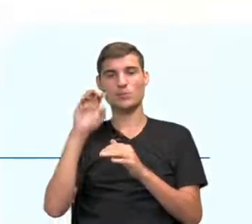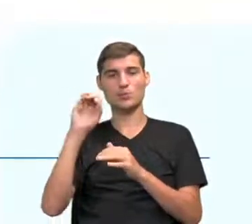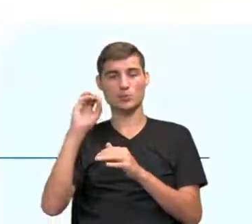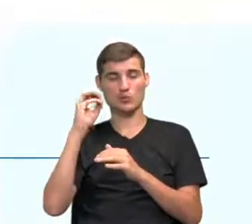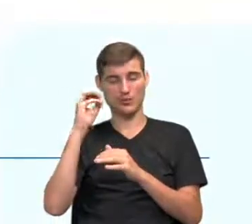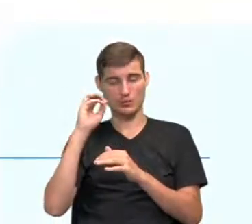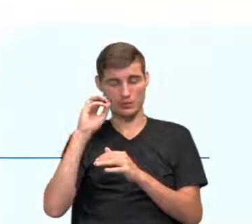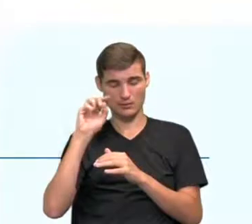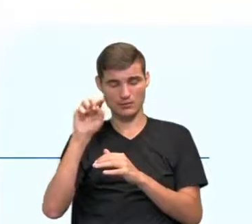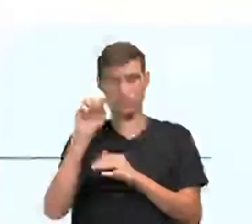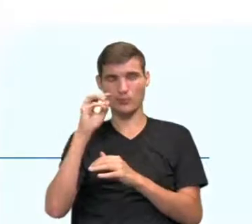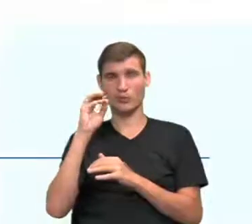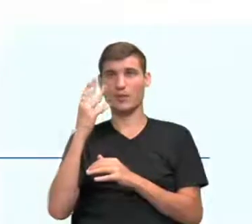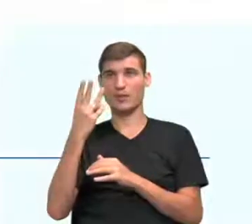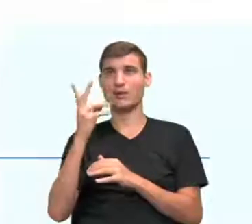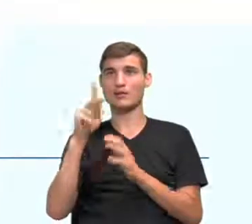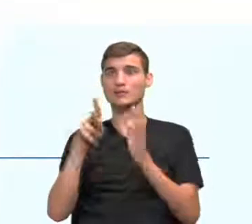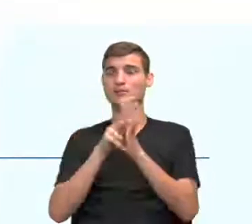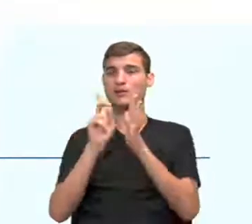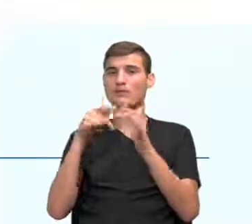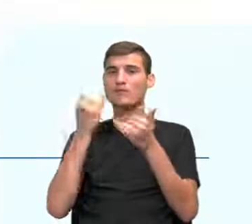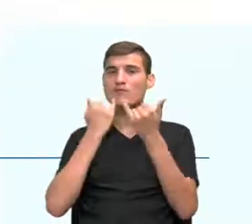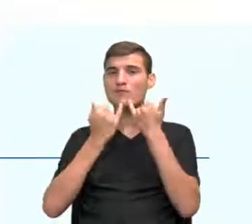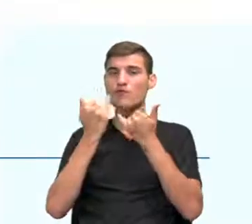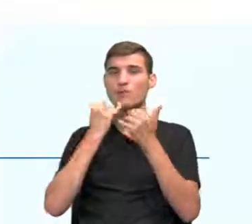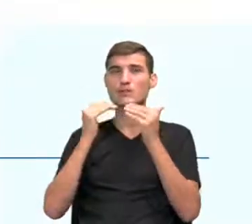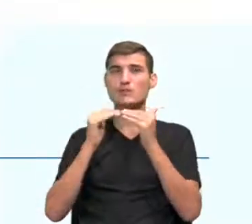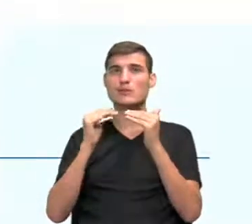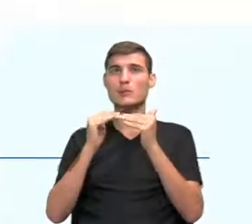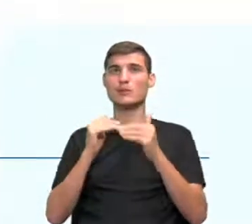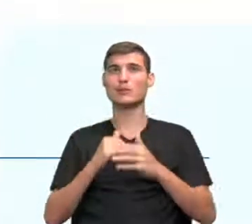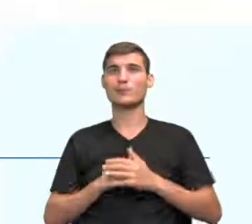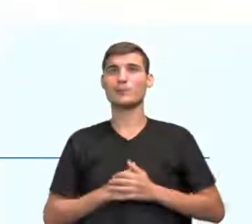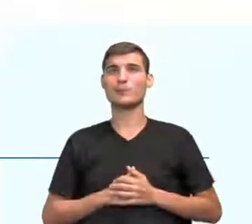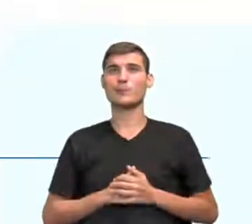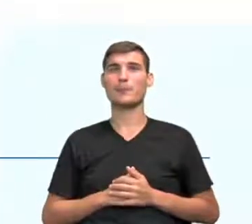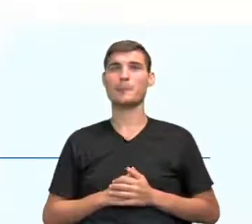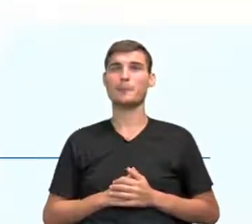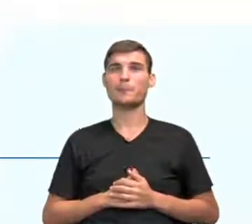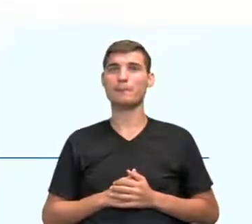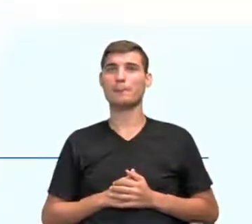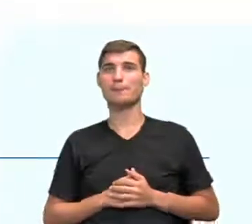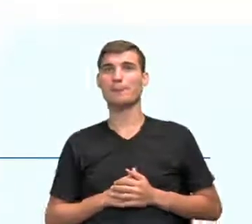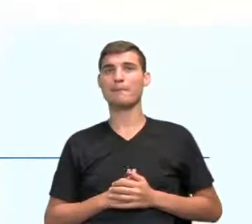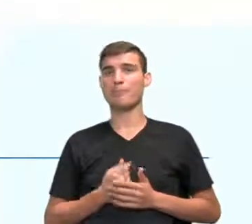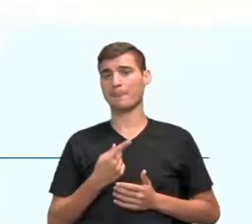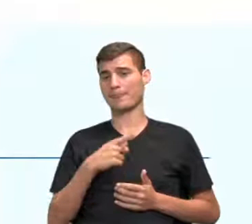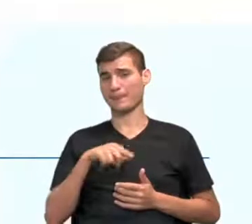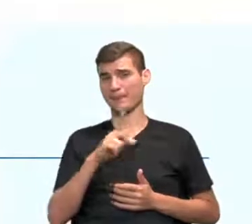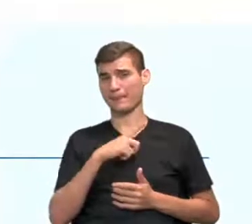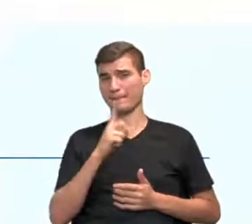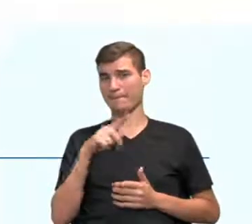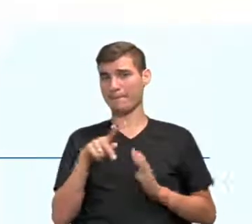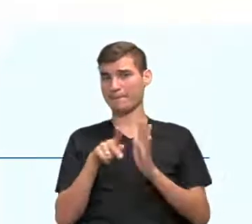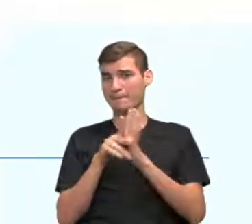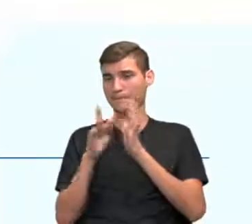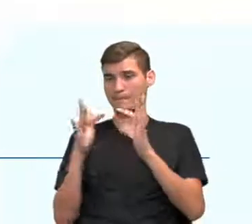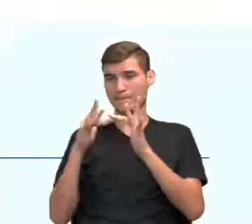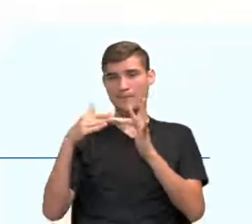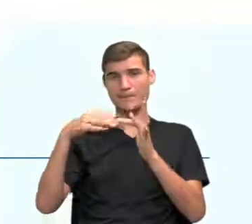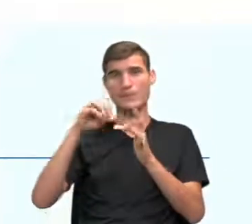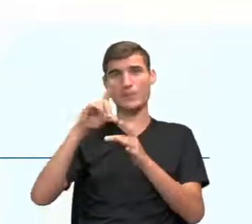802.3. O que ele tem? Ele tem uma modulação PAM,